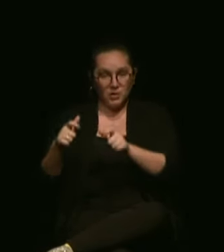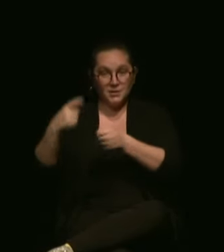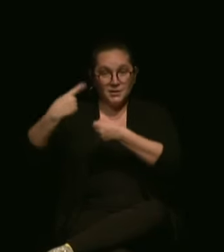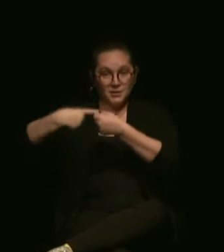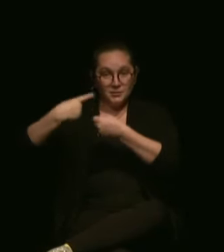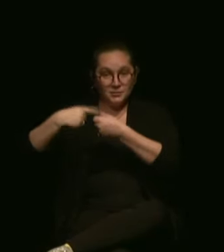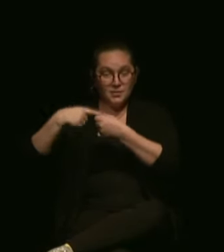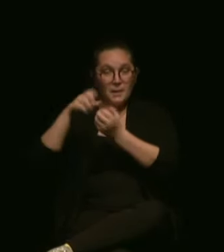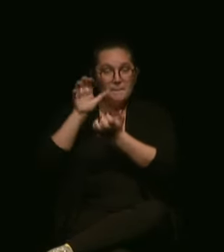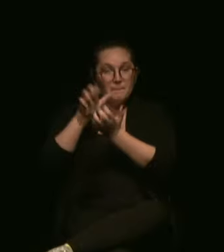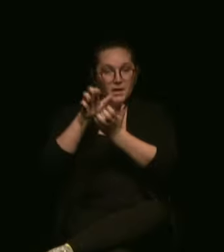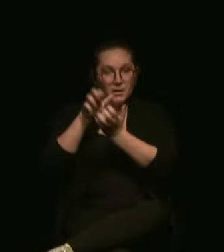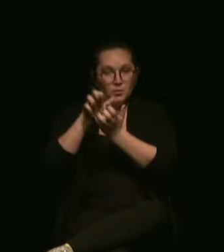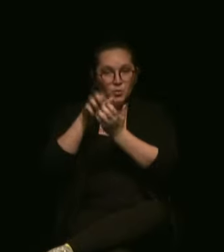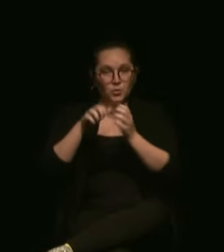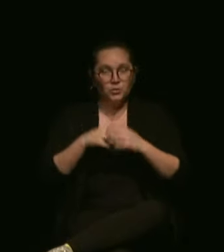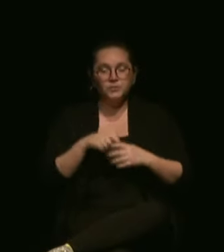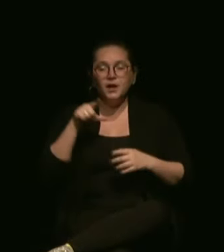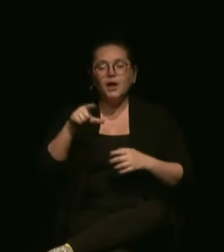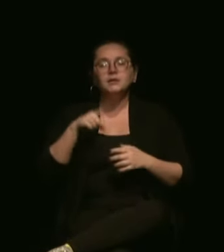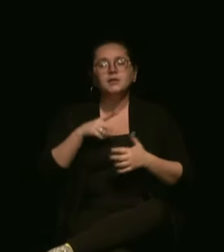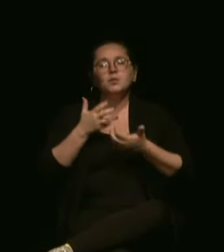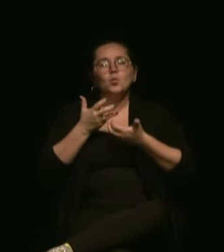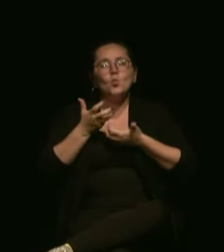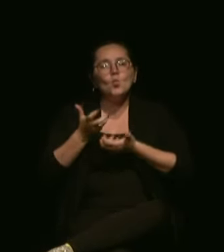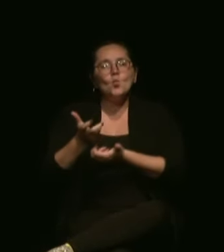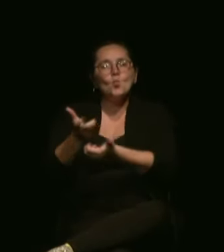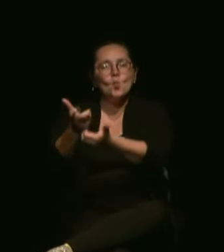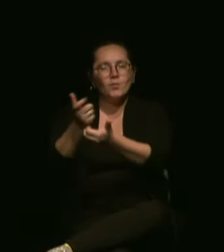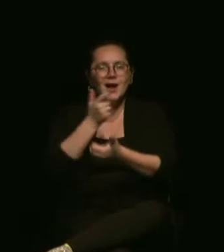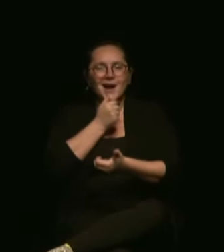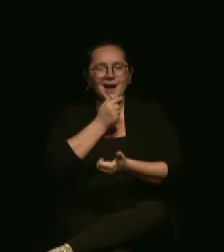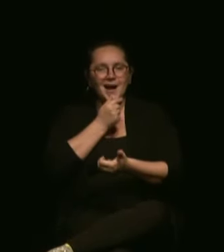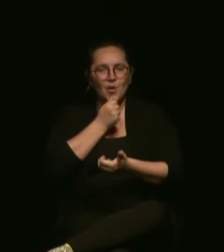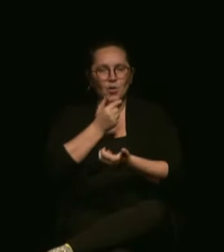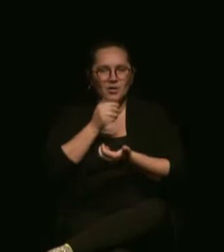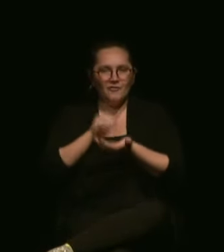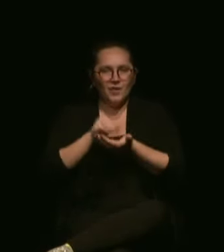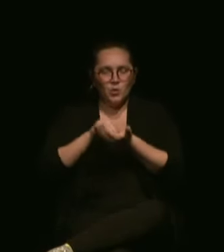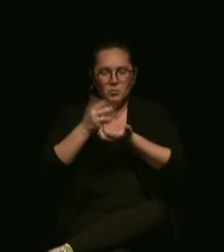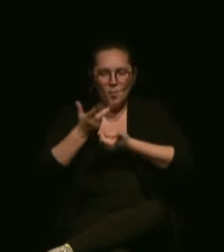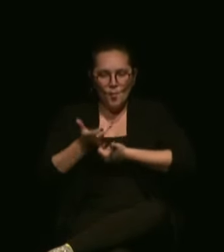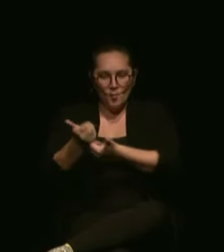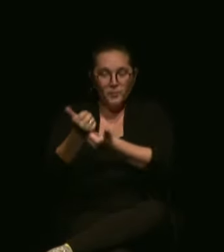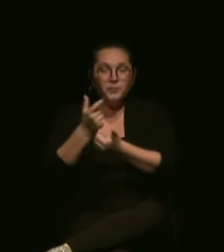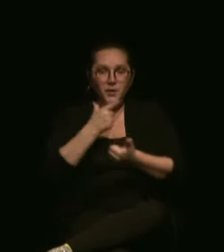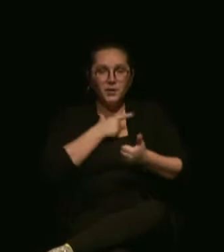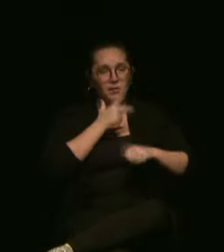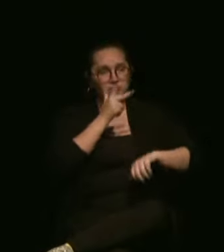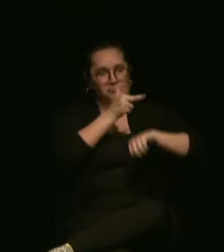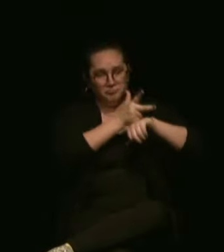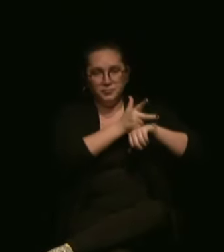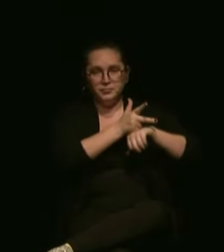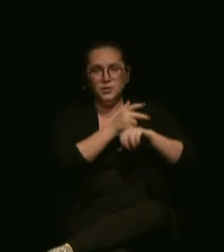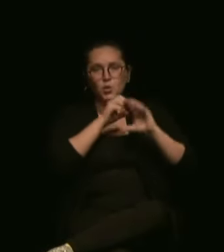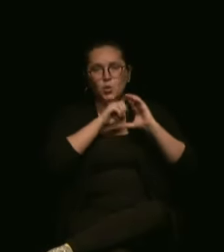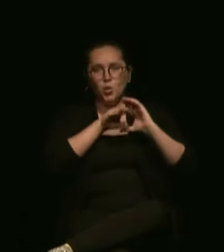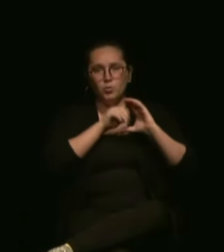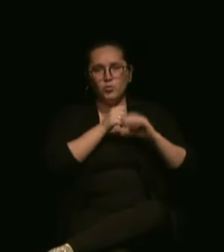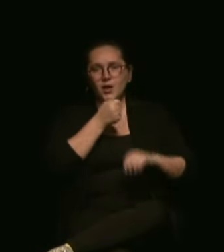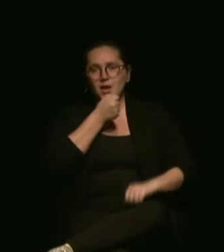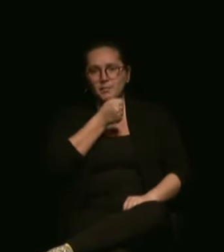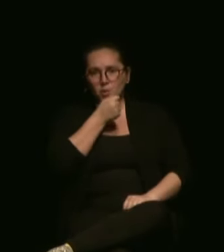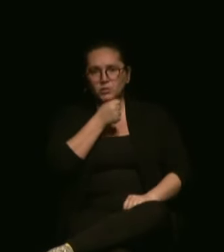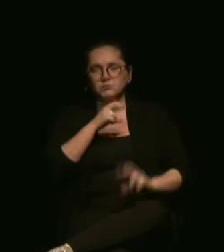interior do Pernambuco, tem ali uma seca, e aí é feito um Globo Repórter sobre, enfim,